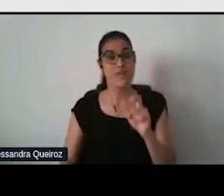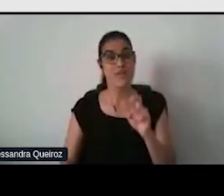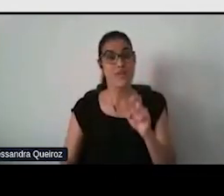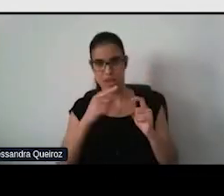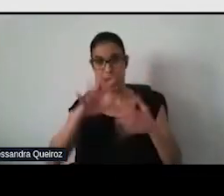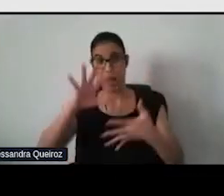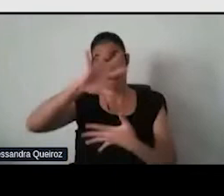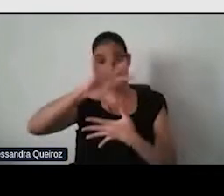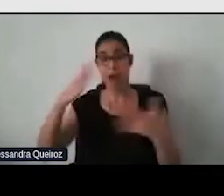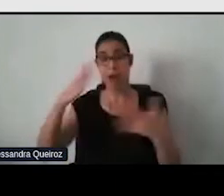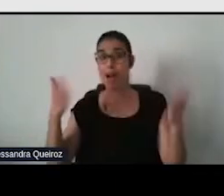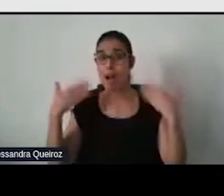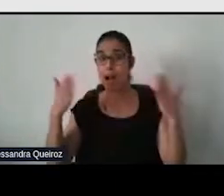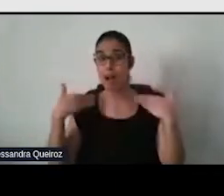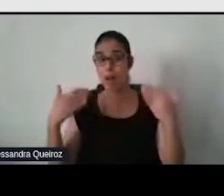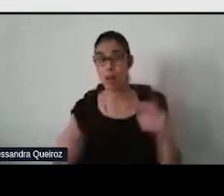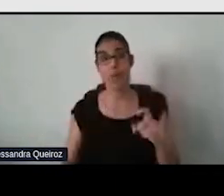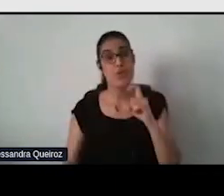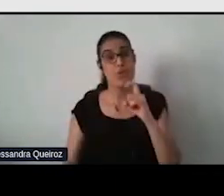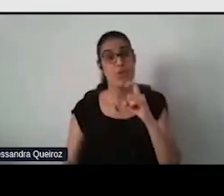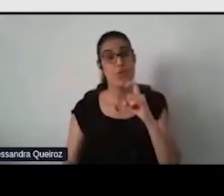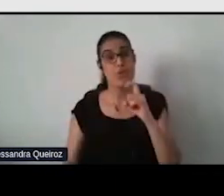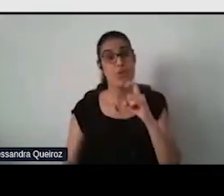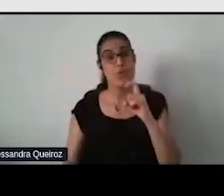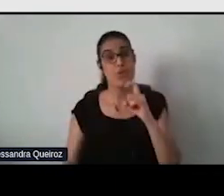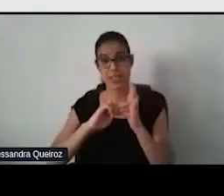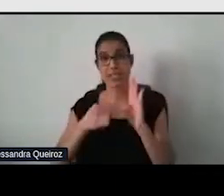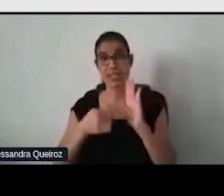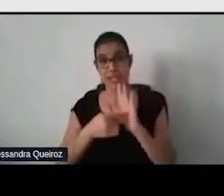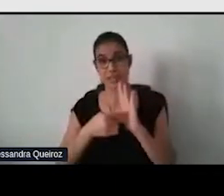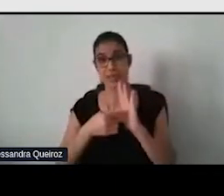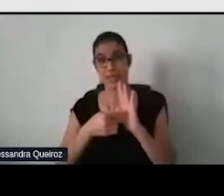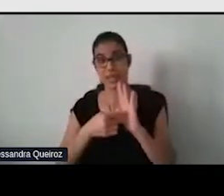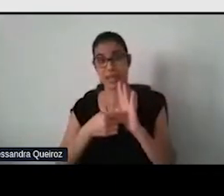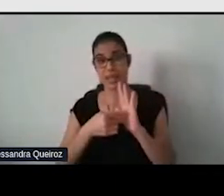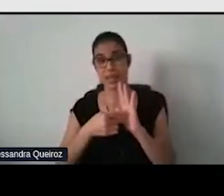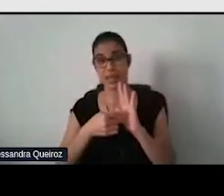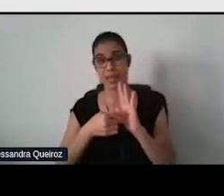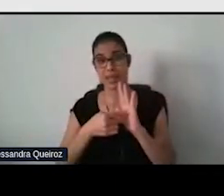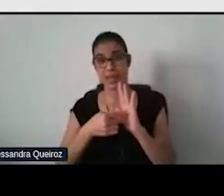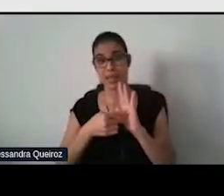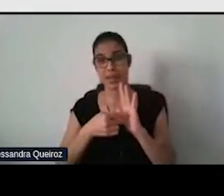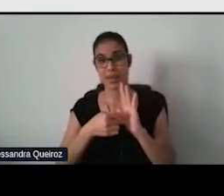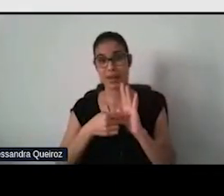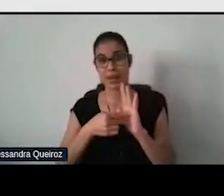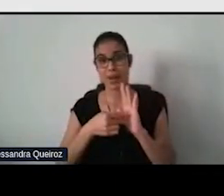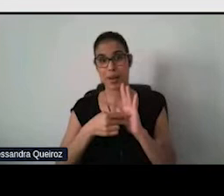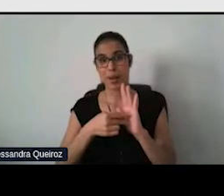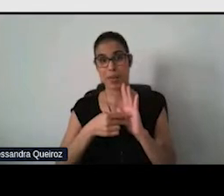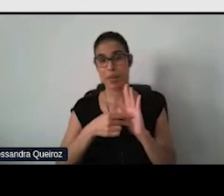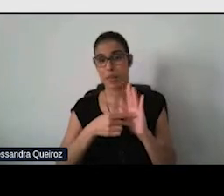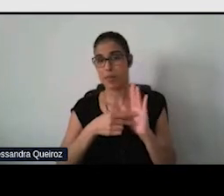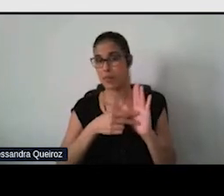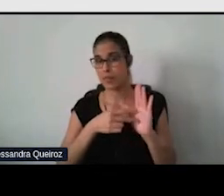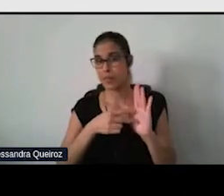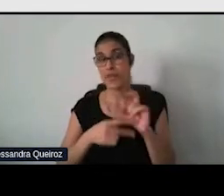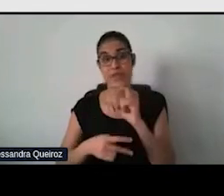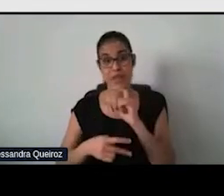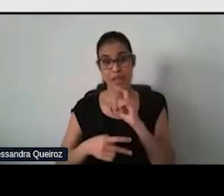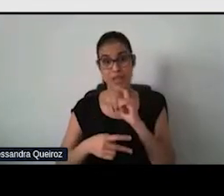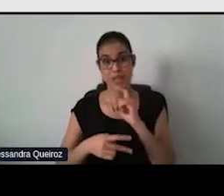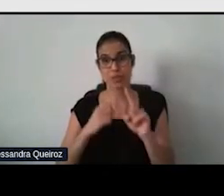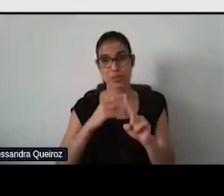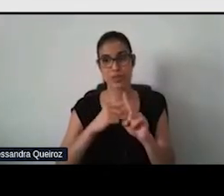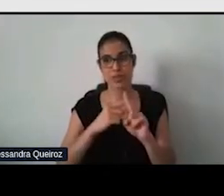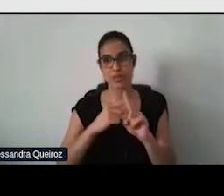o verde representa o positivo e o vermelho o negativo. E quando a gente faz uma simulação para uma pessoa com daltonismo,